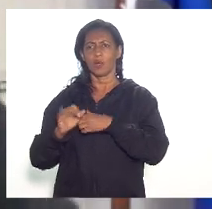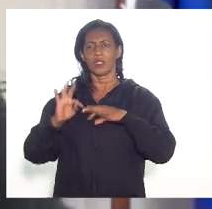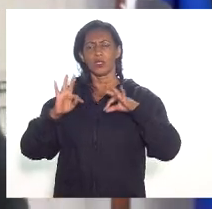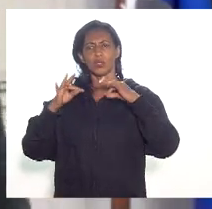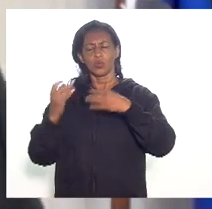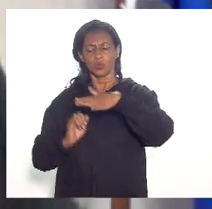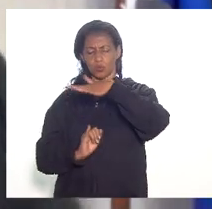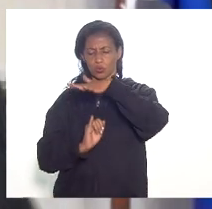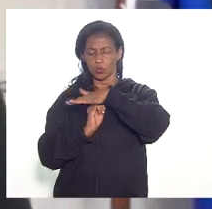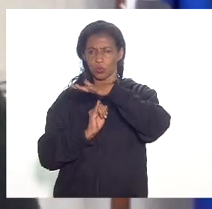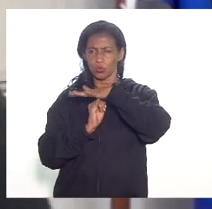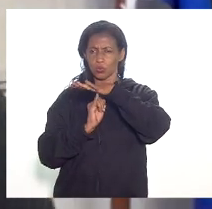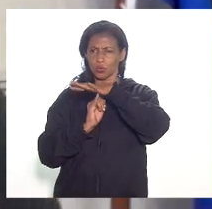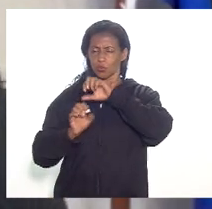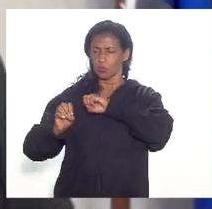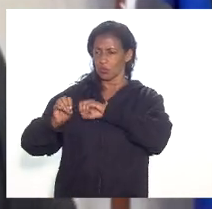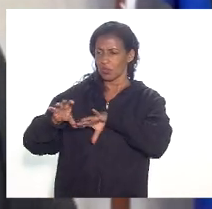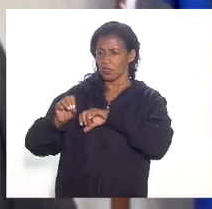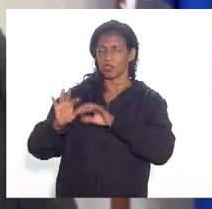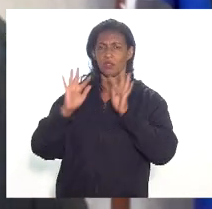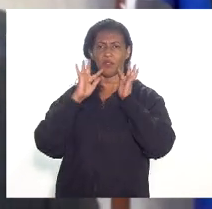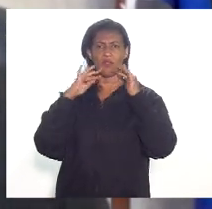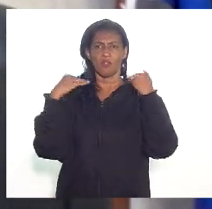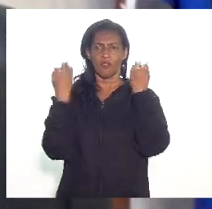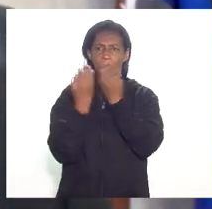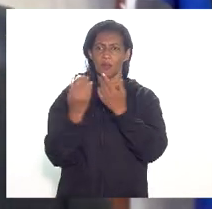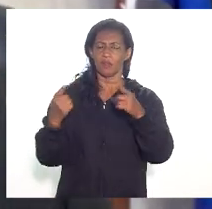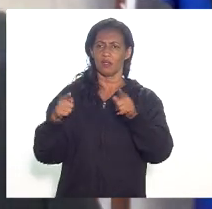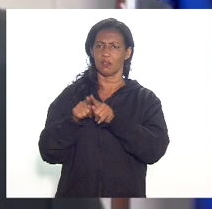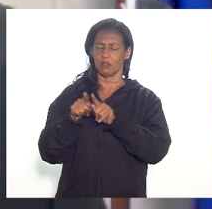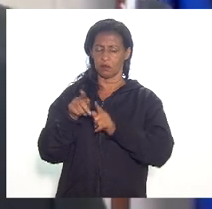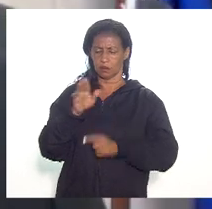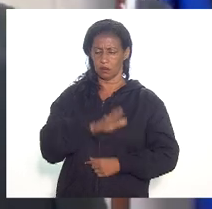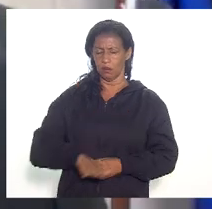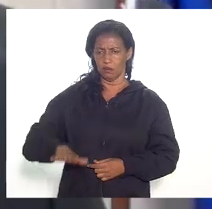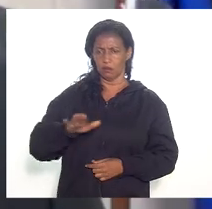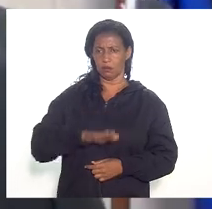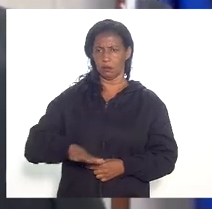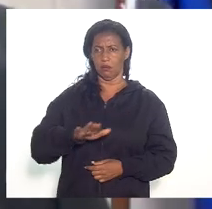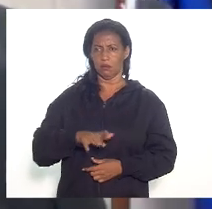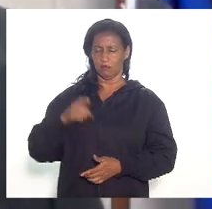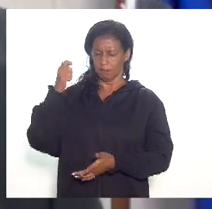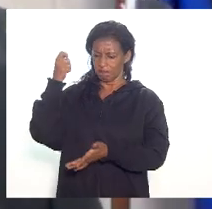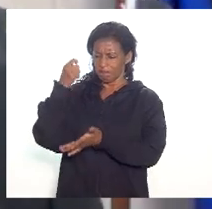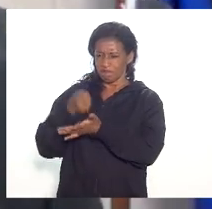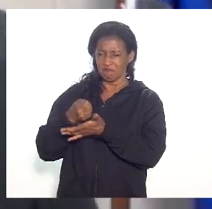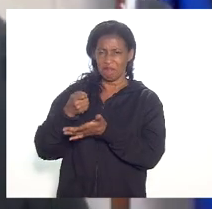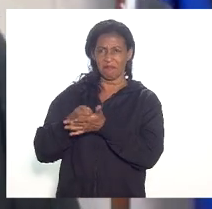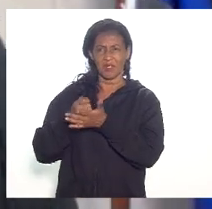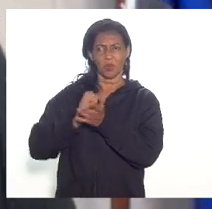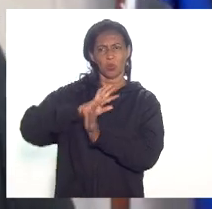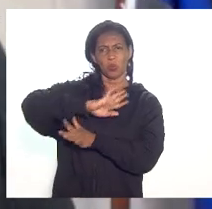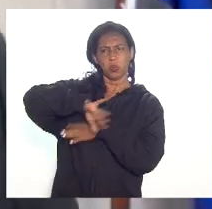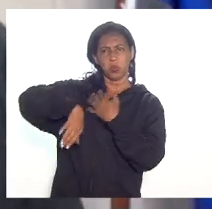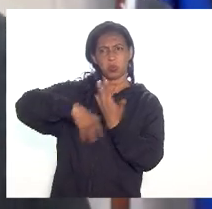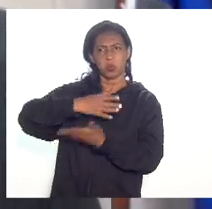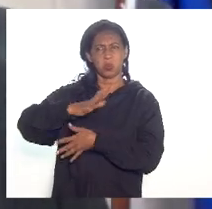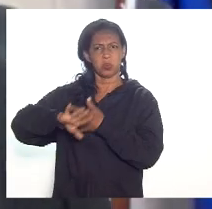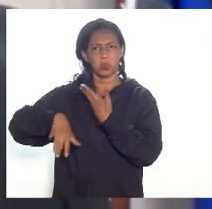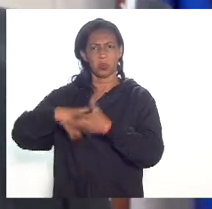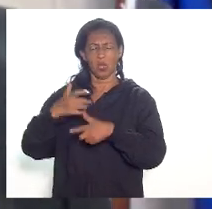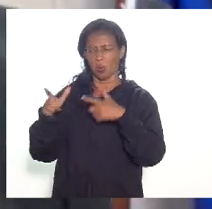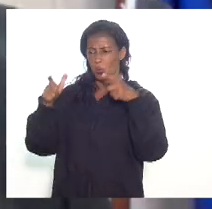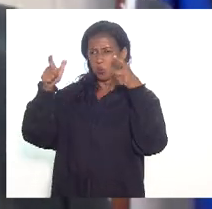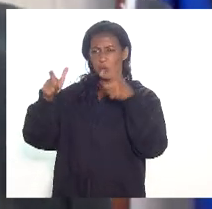flagelo às nossas famílias às nossas crianças que oficialize um ambiente de balbúrdia de baderna um